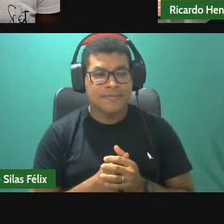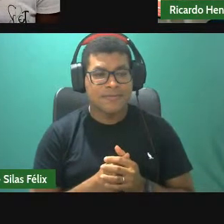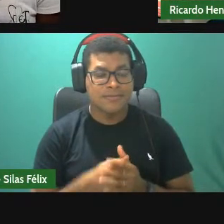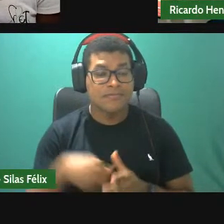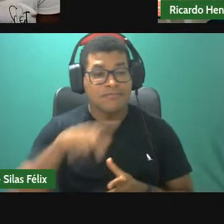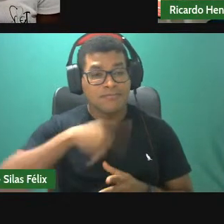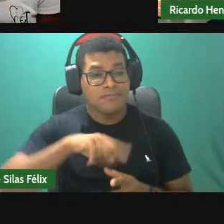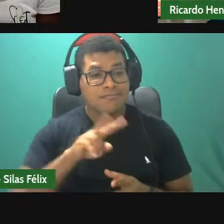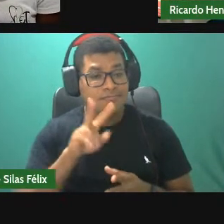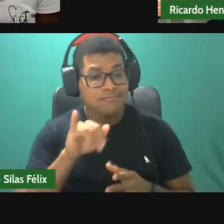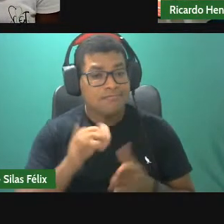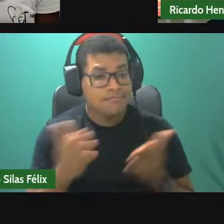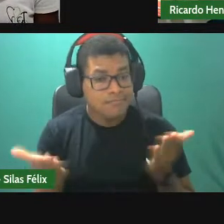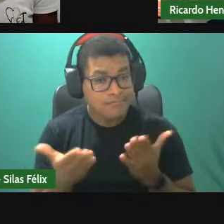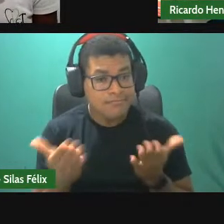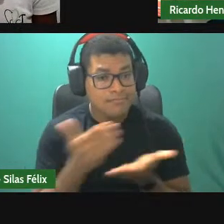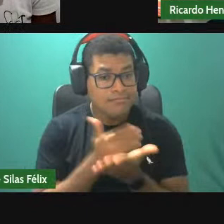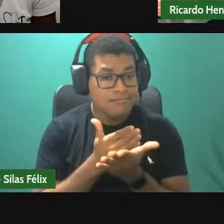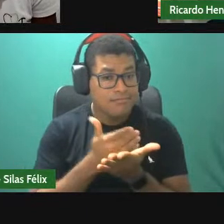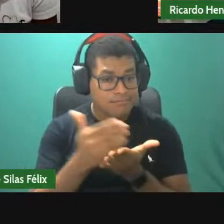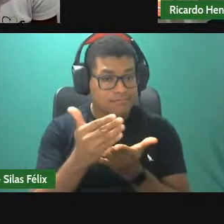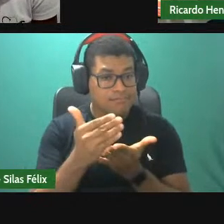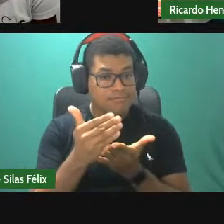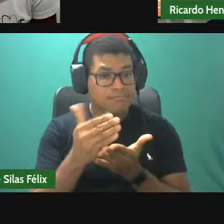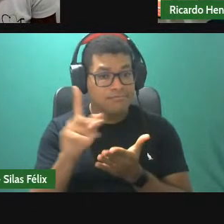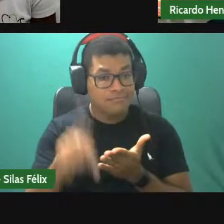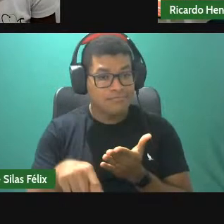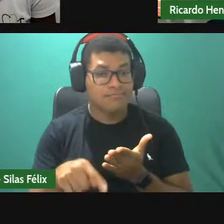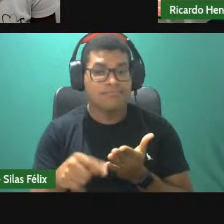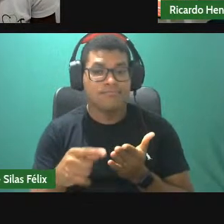vai agora iniciar, né, a fase